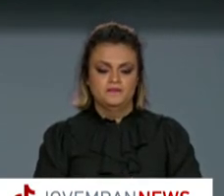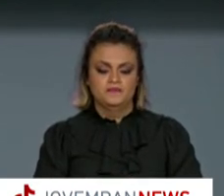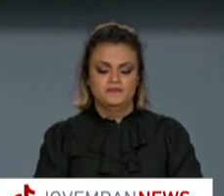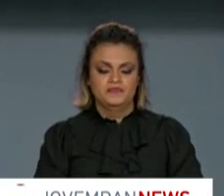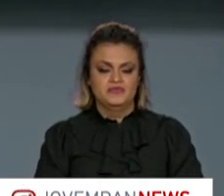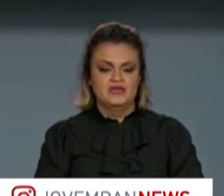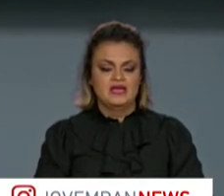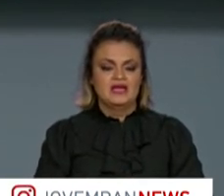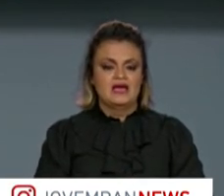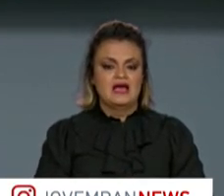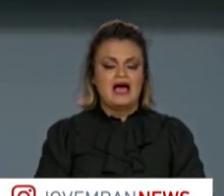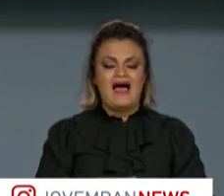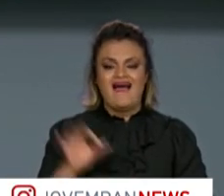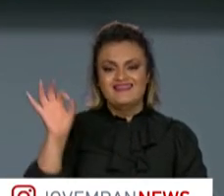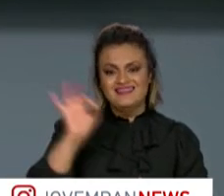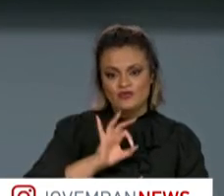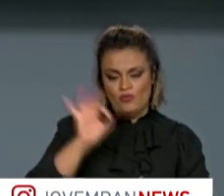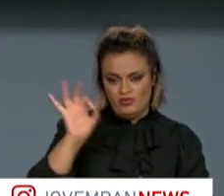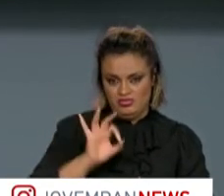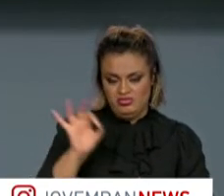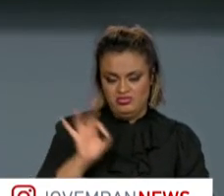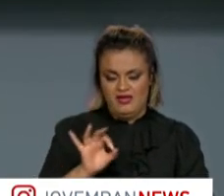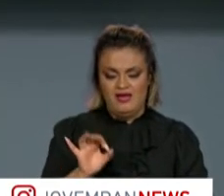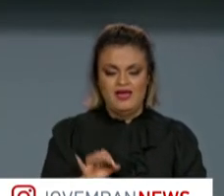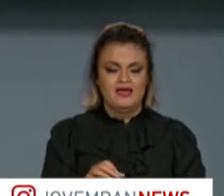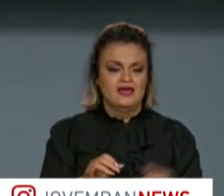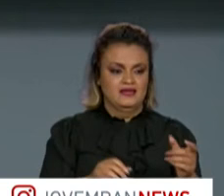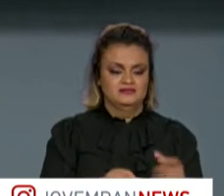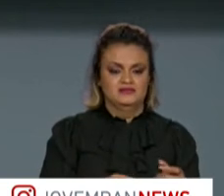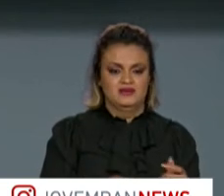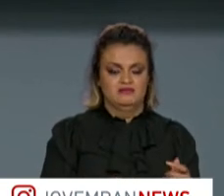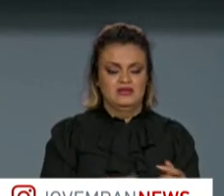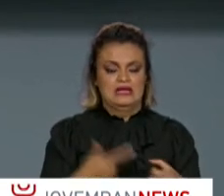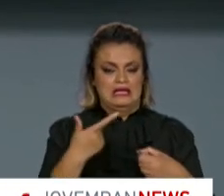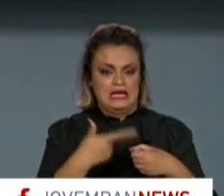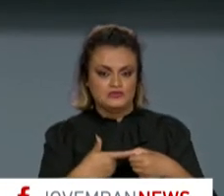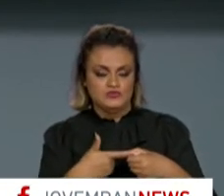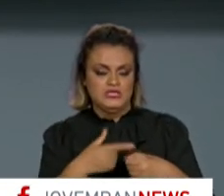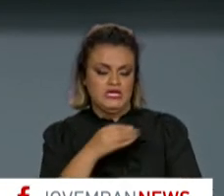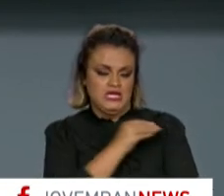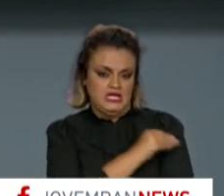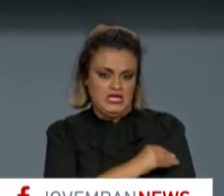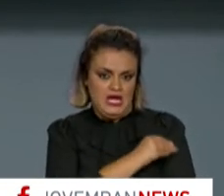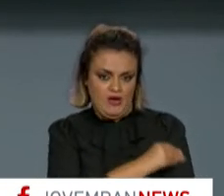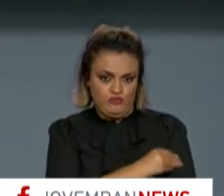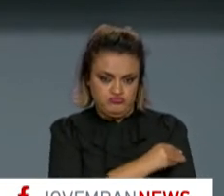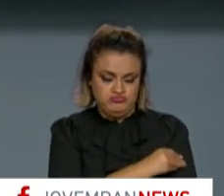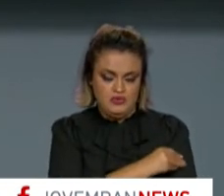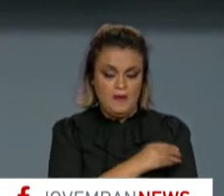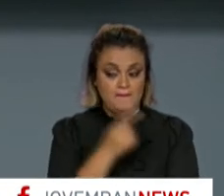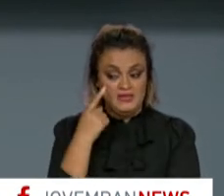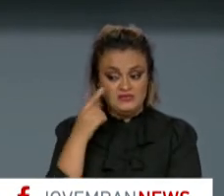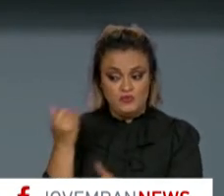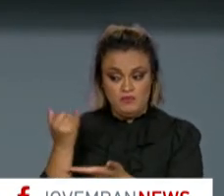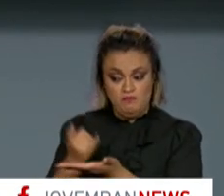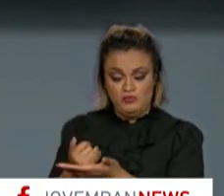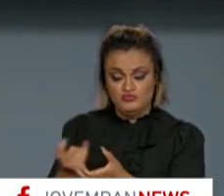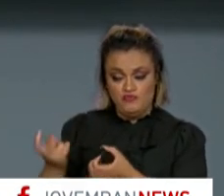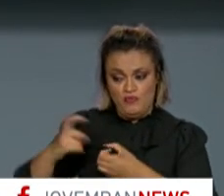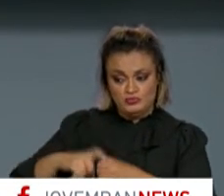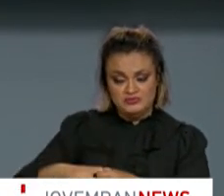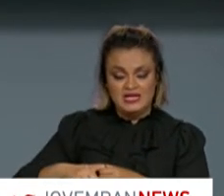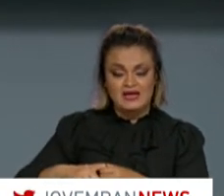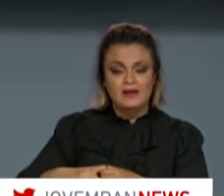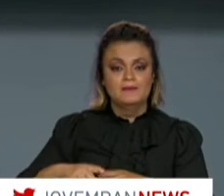o diferencial de alíquota entre gasolina e etanol, quando da reoneração, deveria